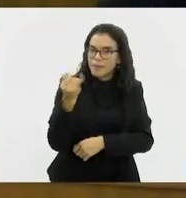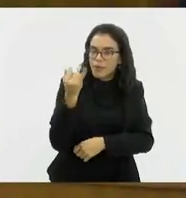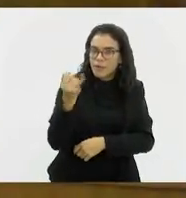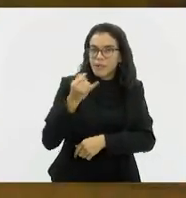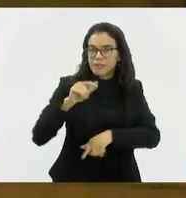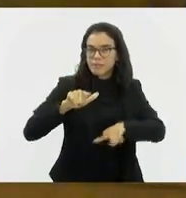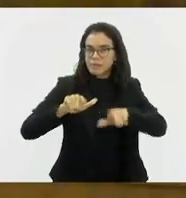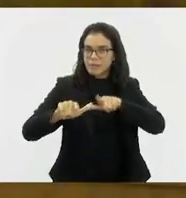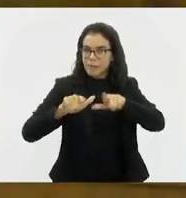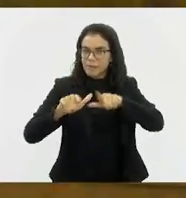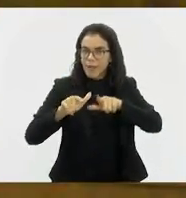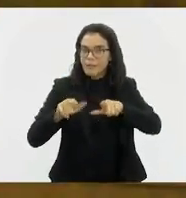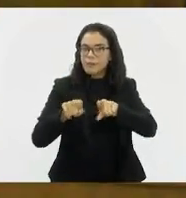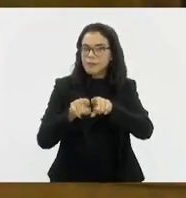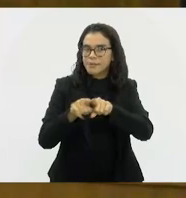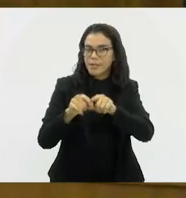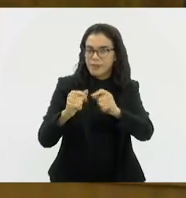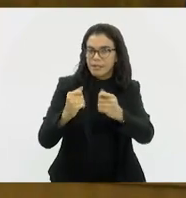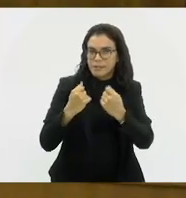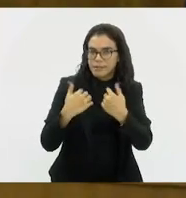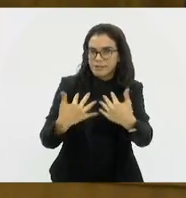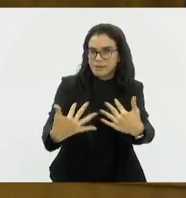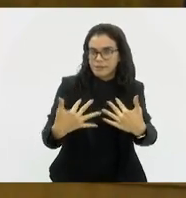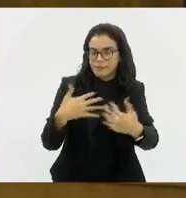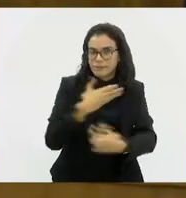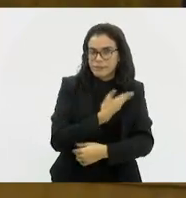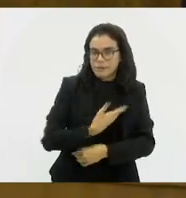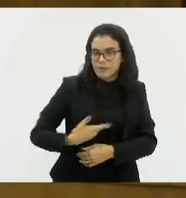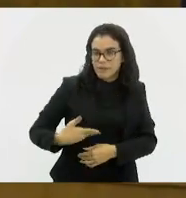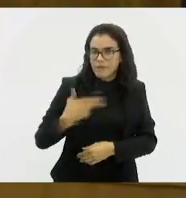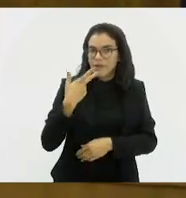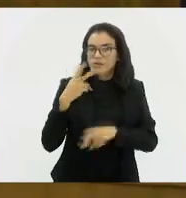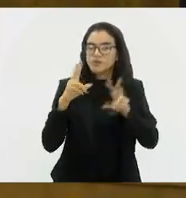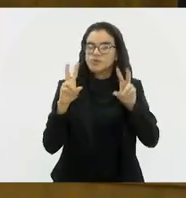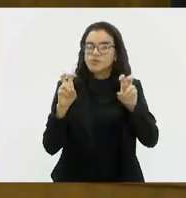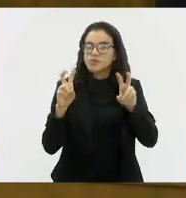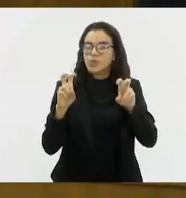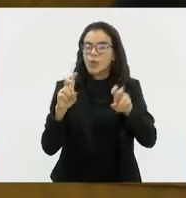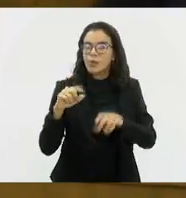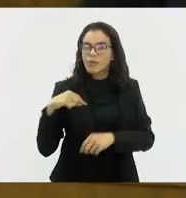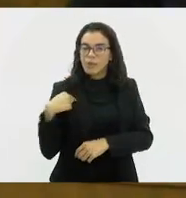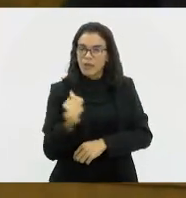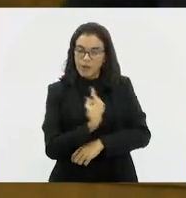trabalho, dessa audiência, que vai tratar dessa questão